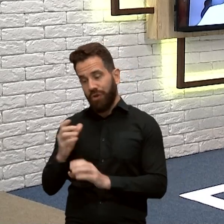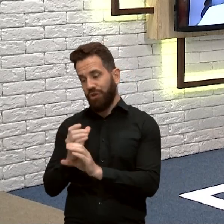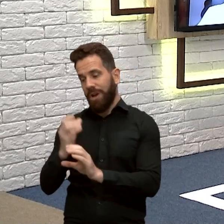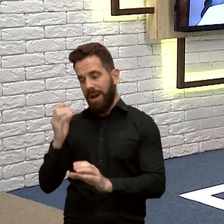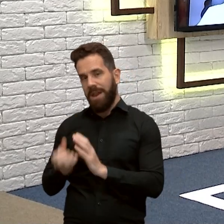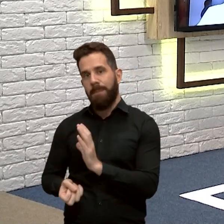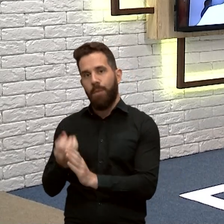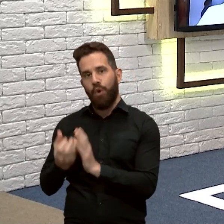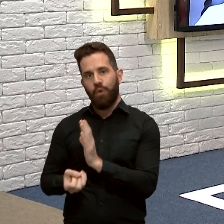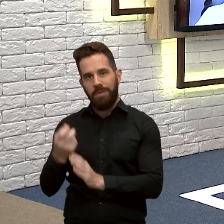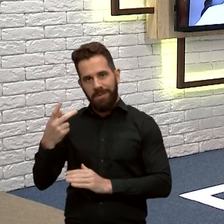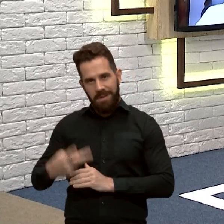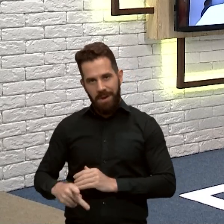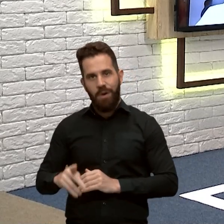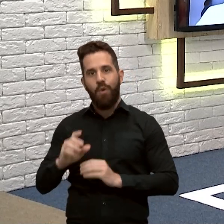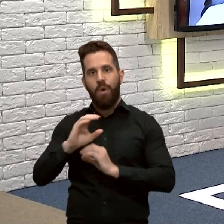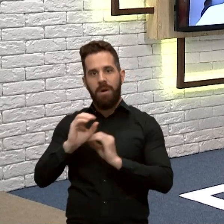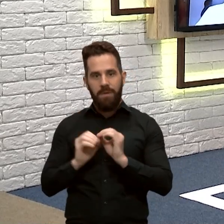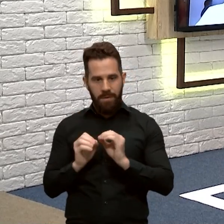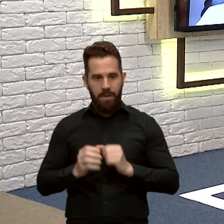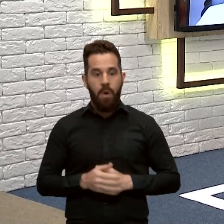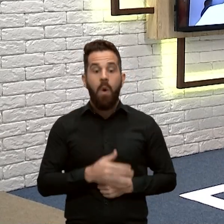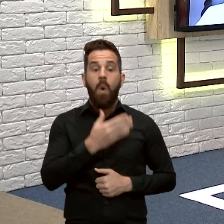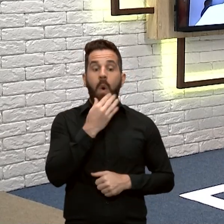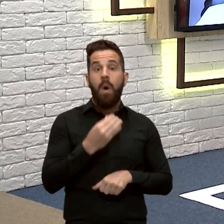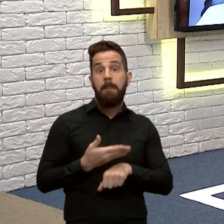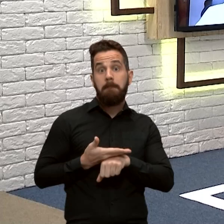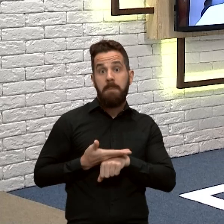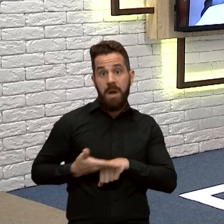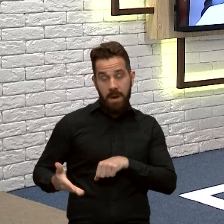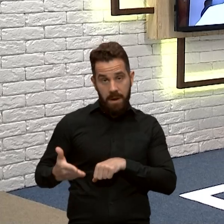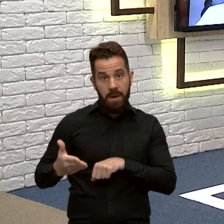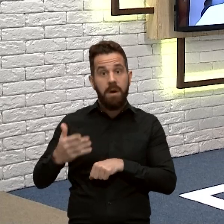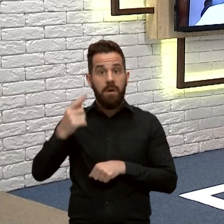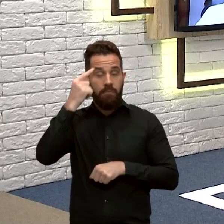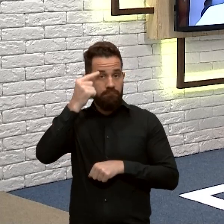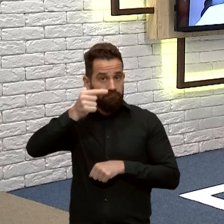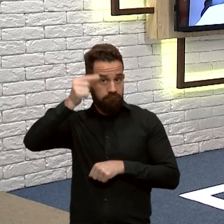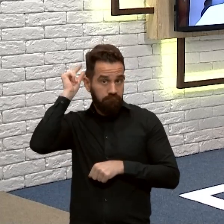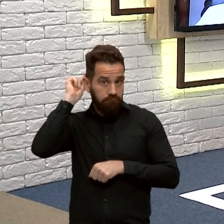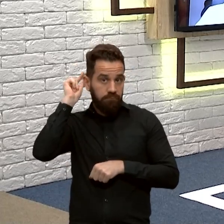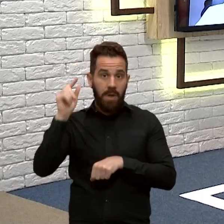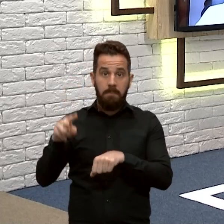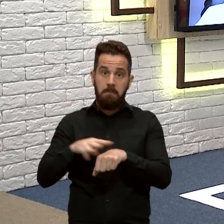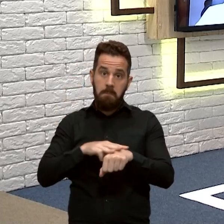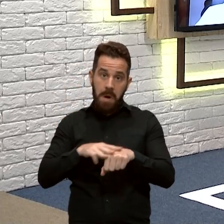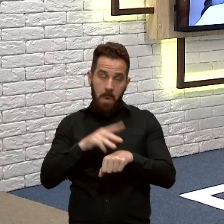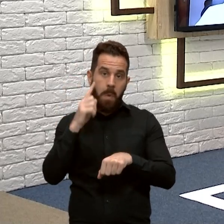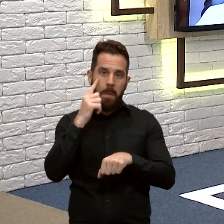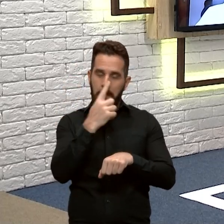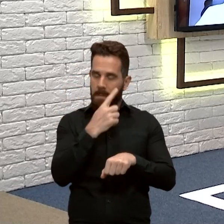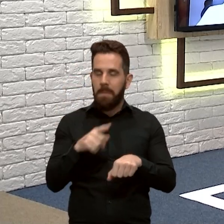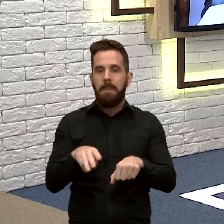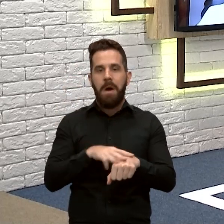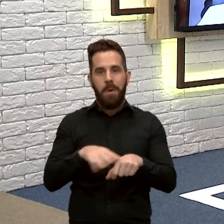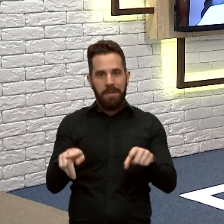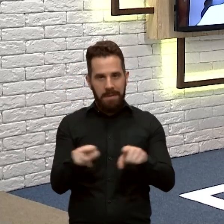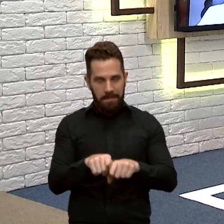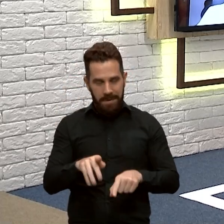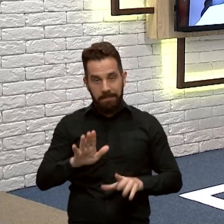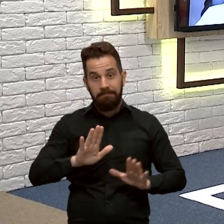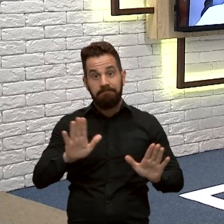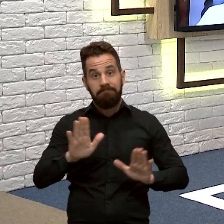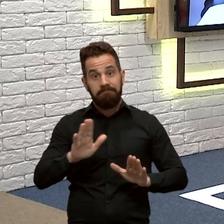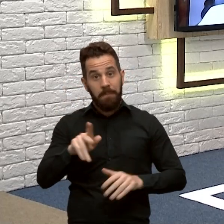homem branco, com cabelos castanhos, curtos e olhos castanhos. Olá, professor, muito obrigada pela sua